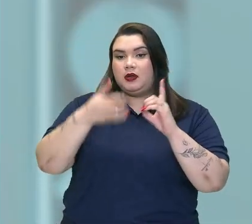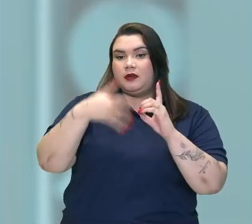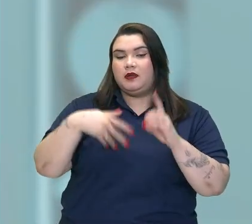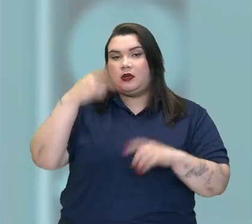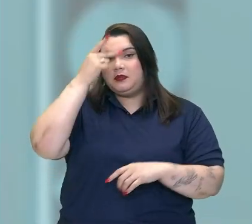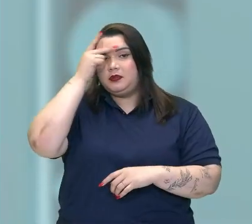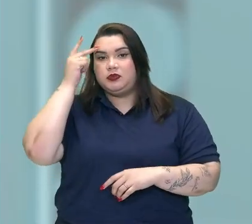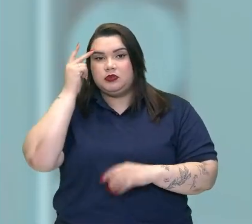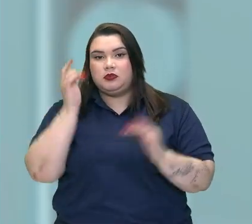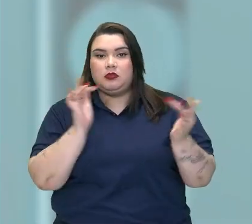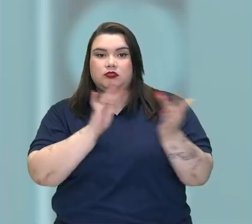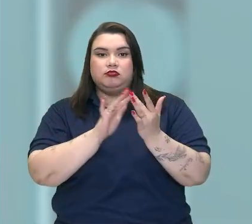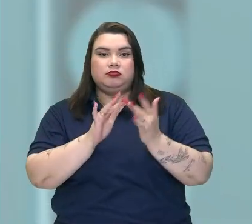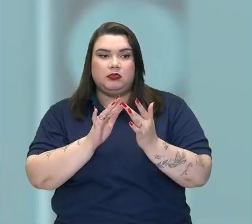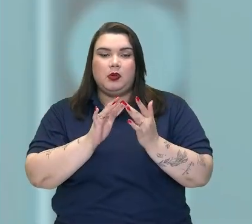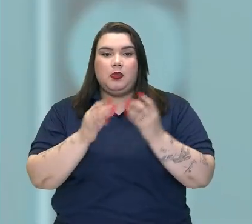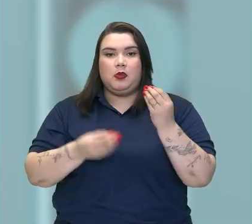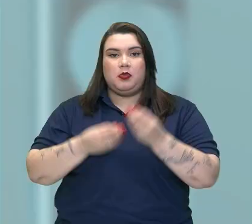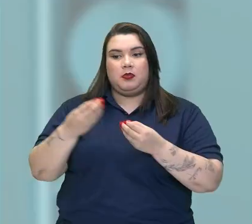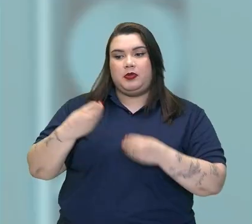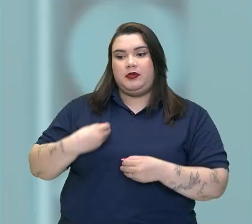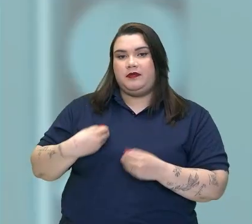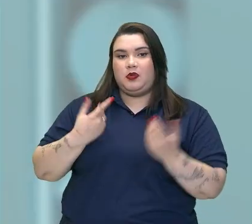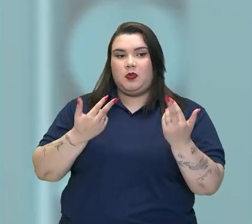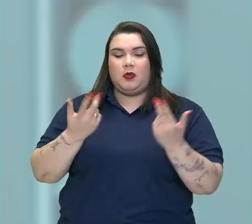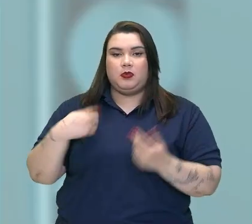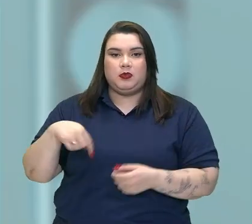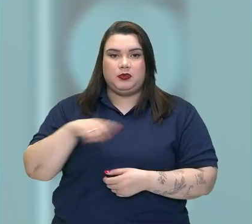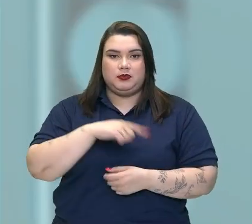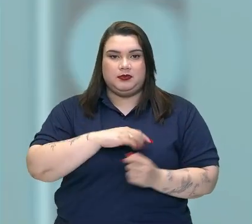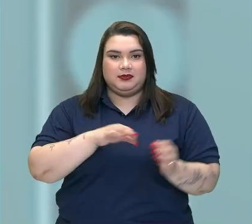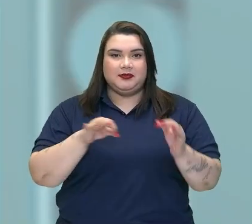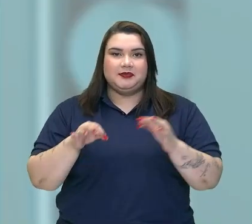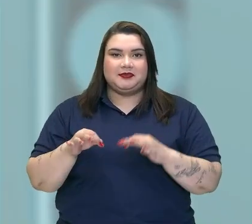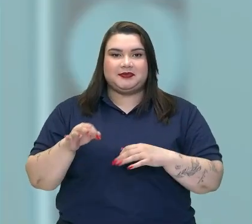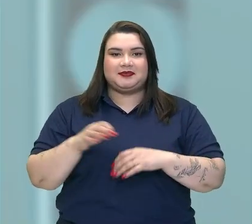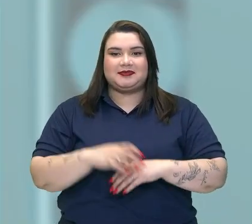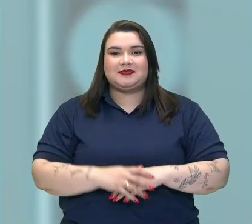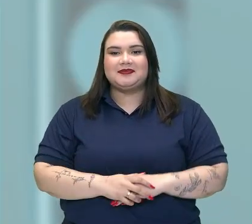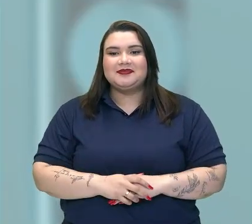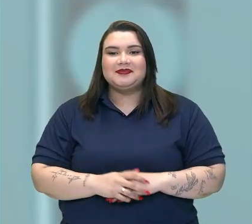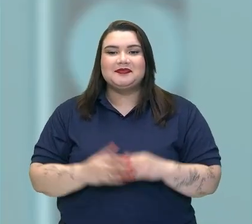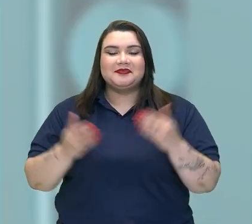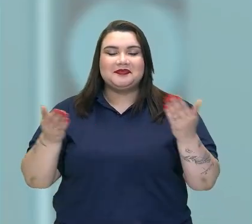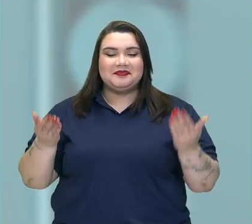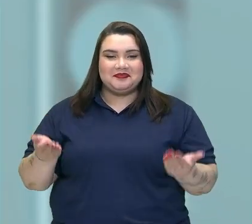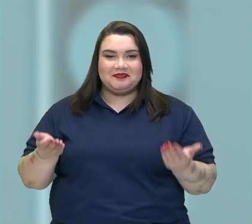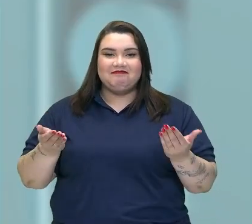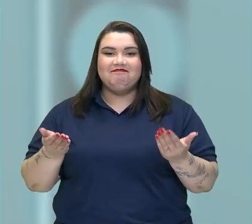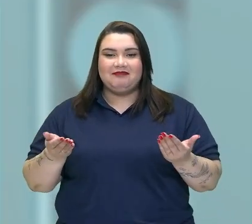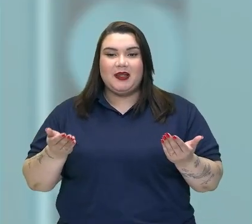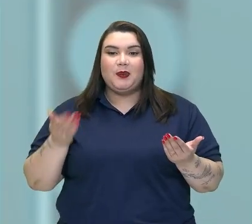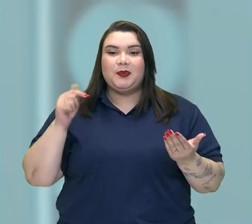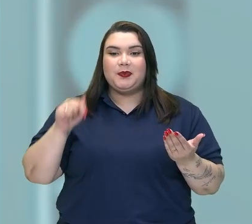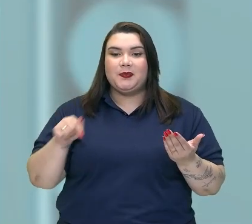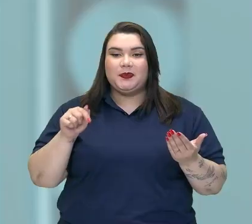esse contato com a realidade como nós temos, ok? E aí o que acontece?